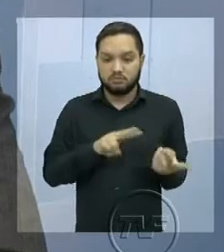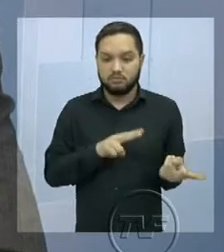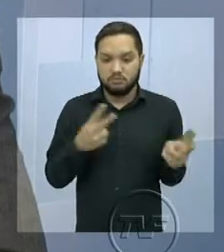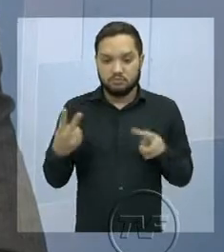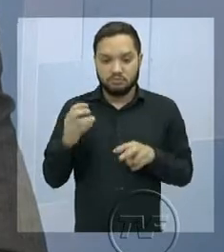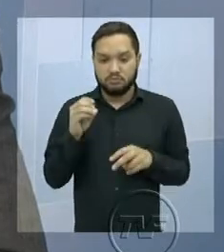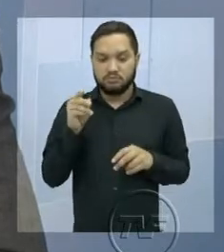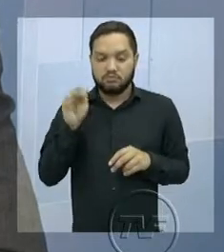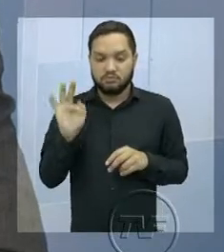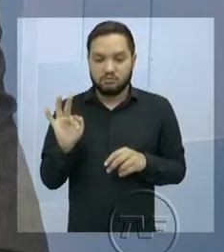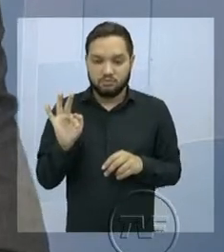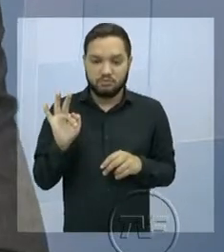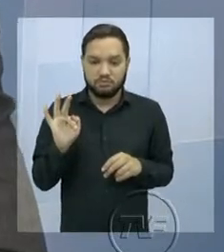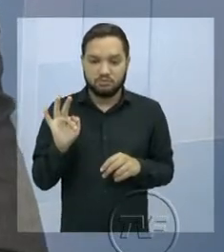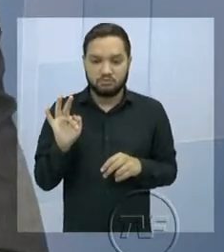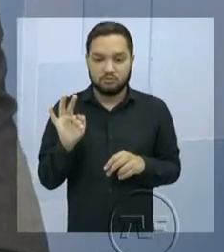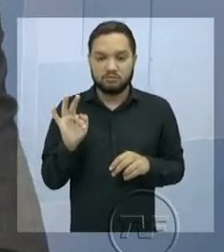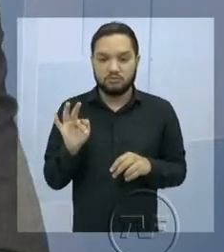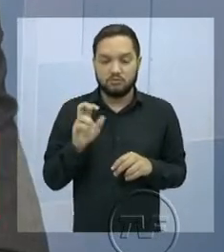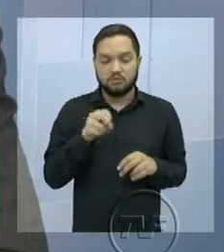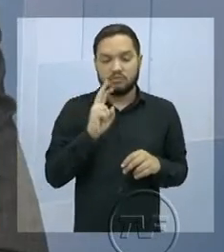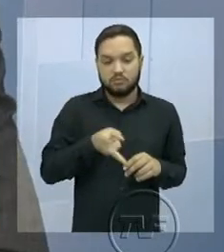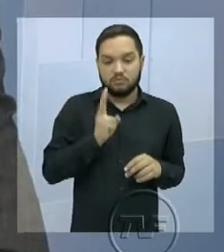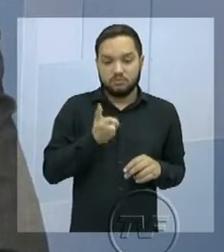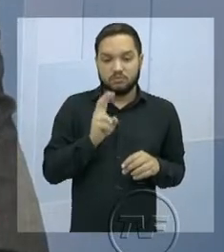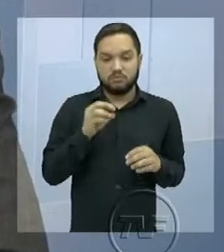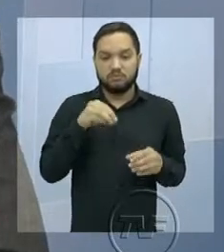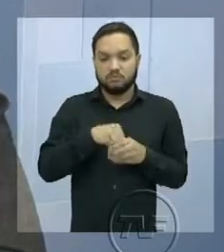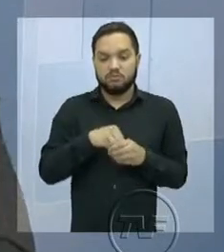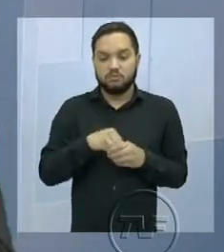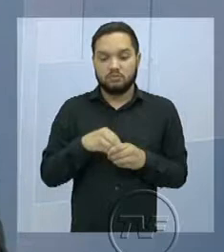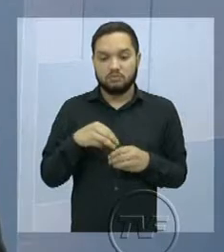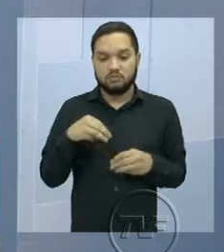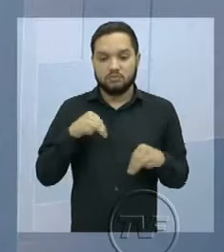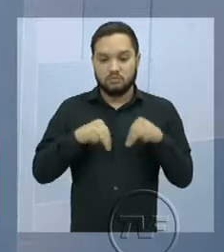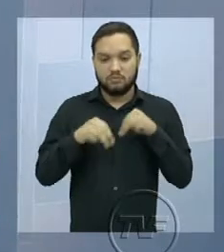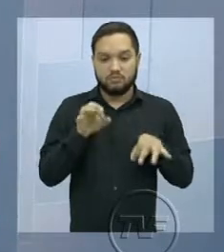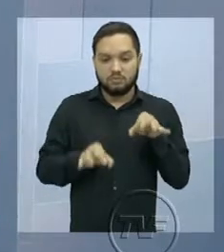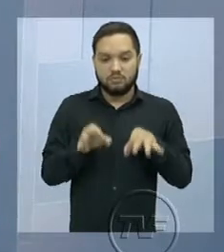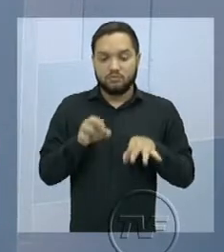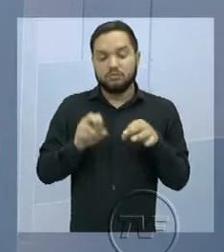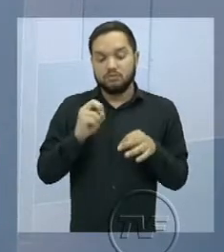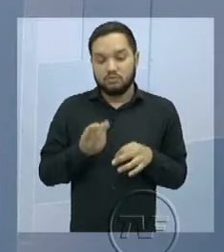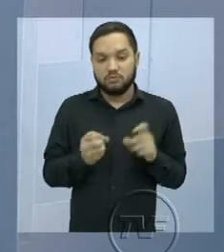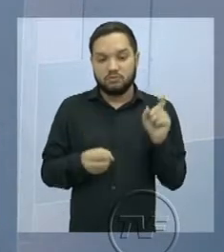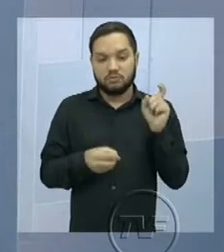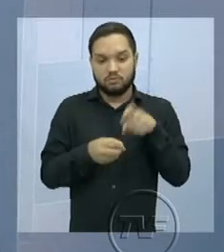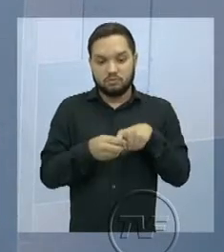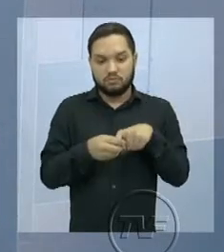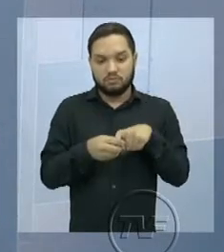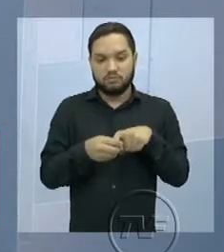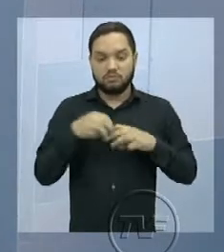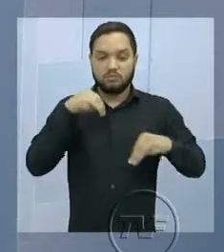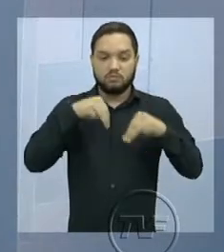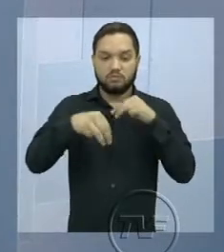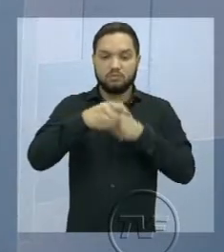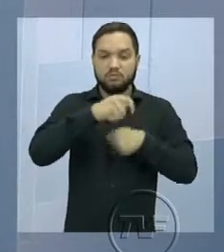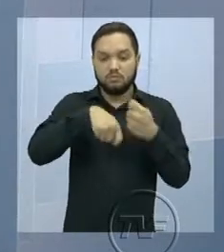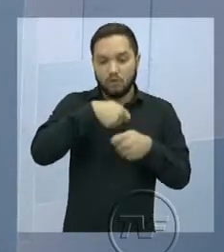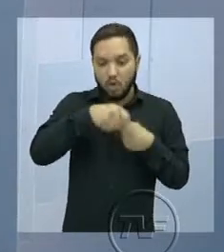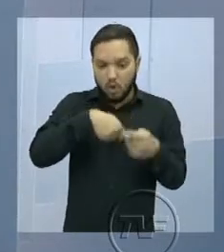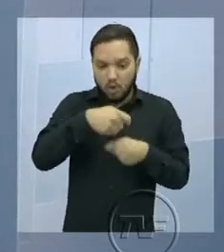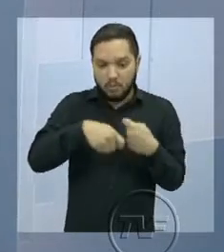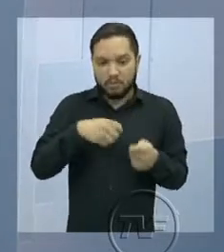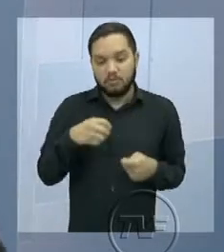COAF ou a permanência do COAF no Ministério da Justiça e o mesmo retornando para o Ministério da Economia,